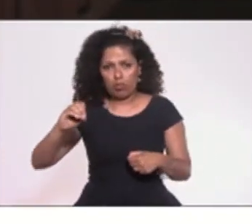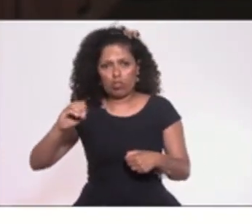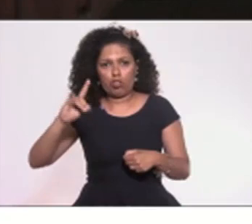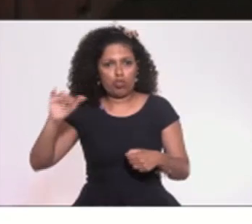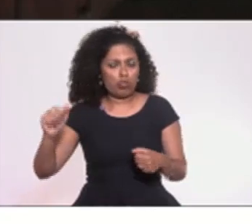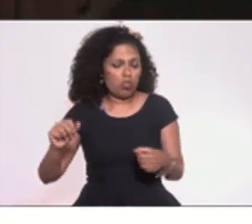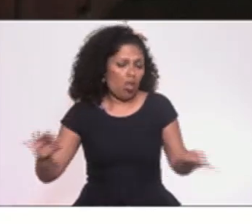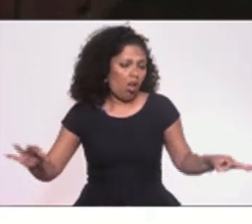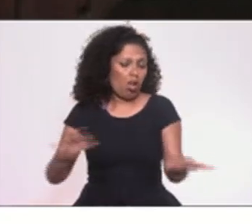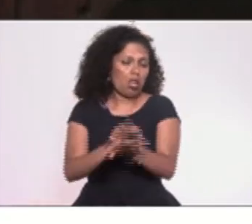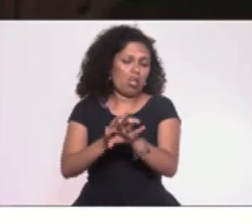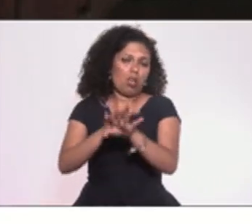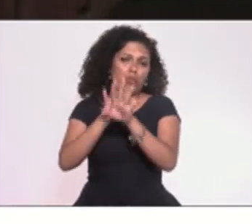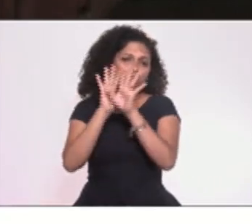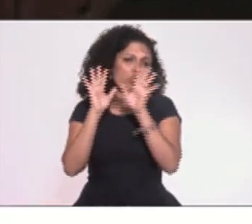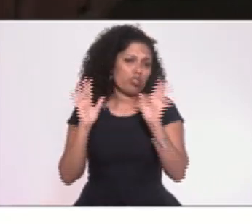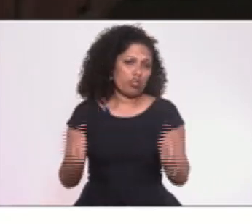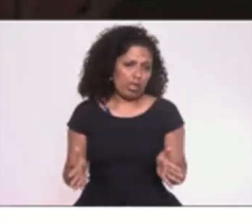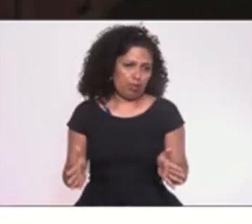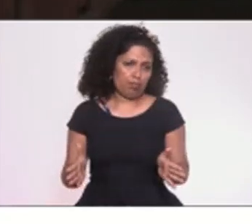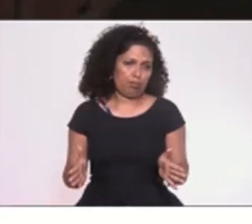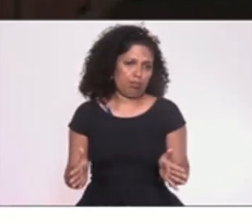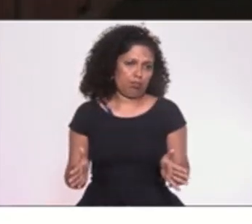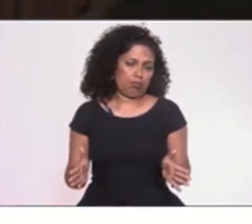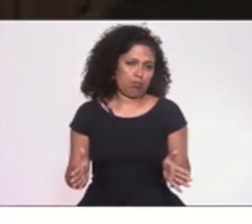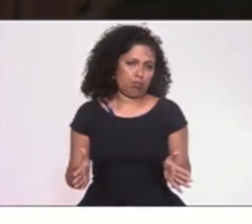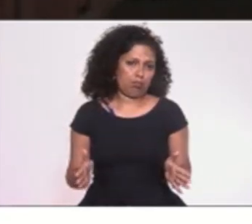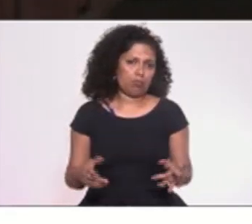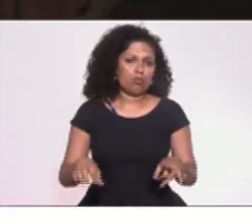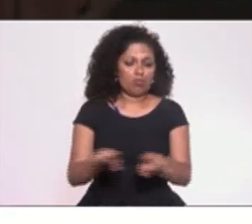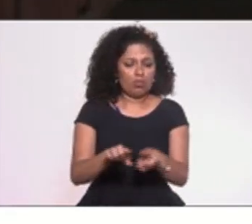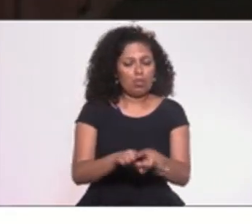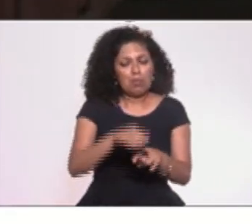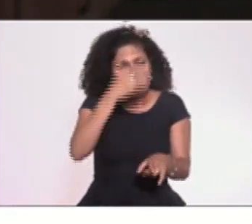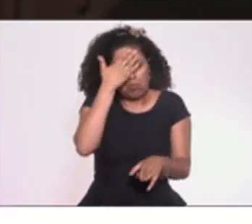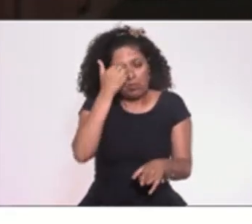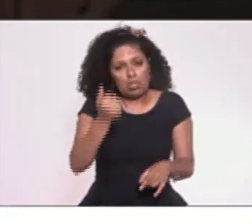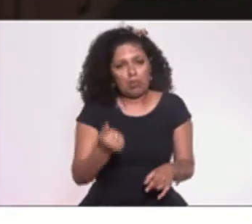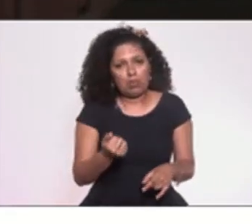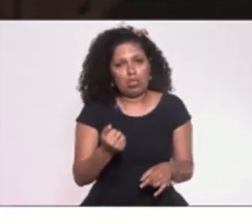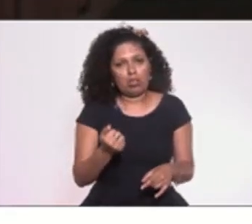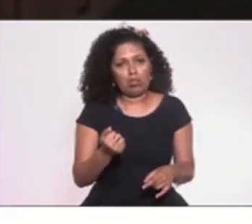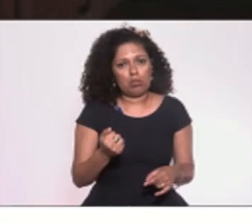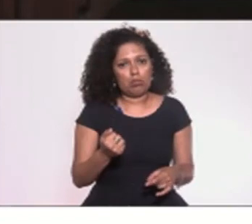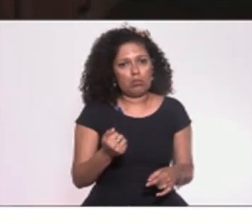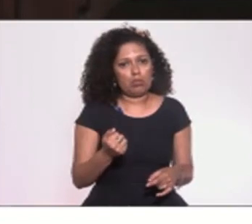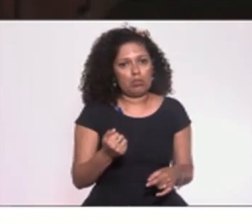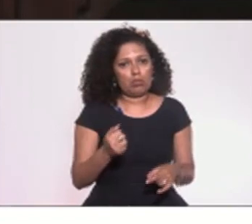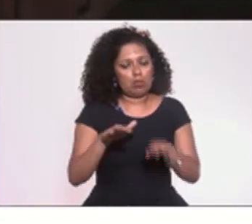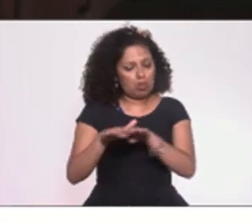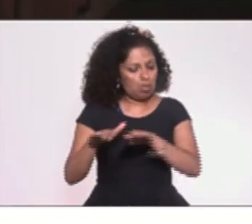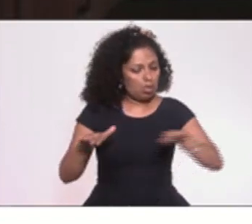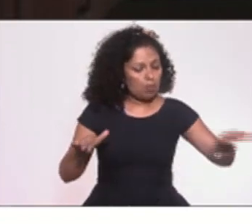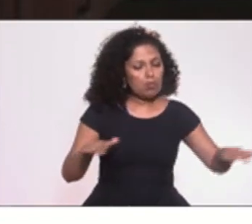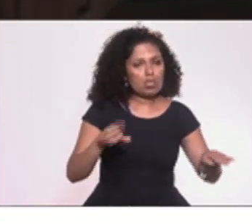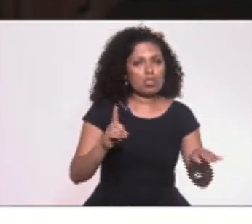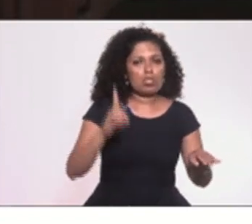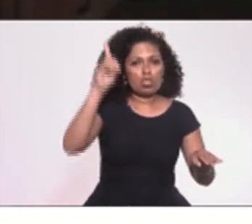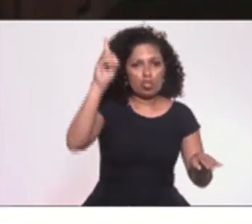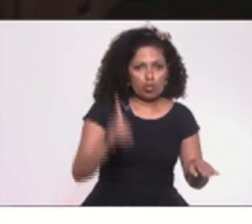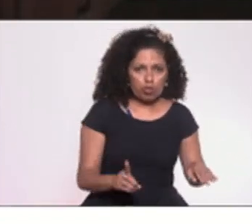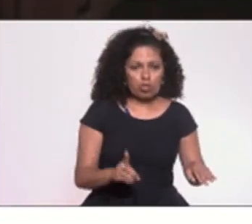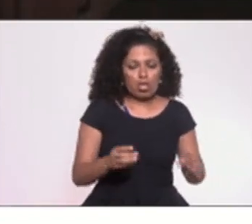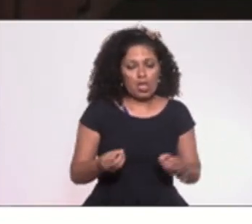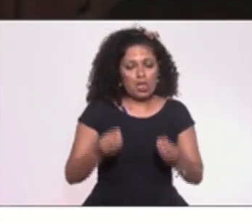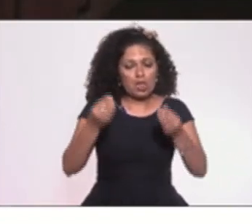já foram suplantados. Também sabemos que a mesa diretora deu